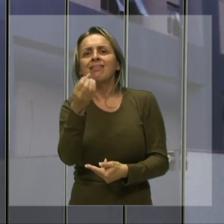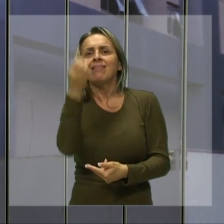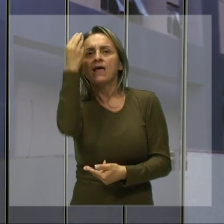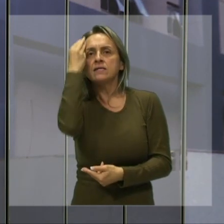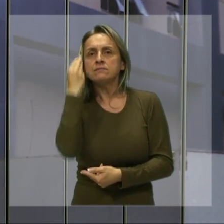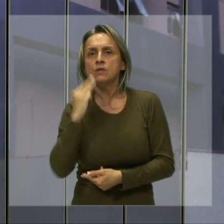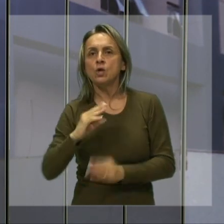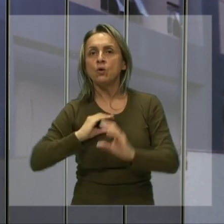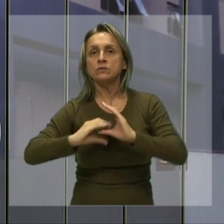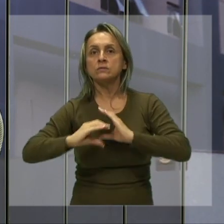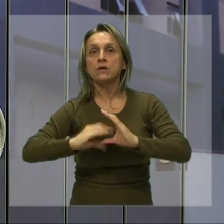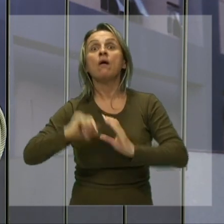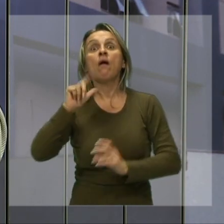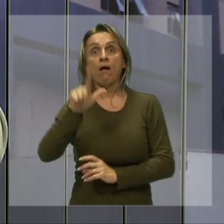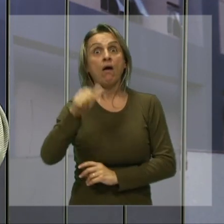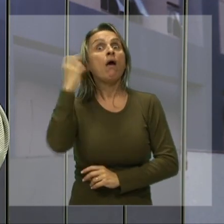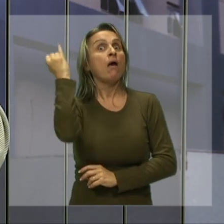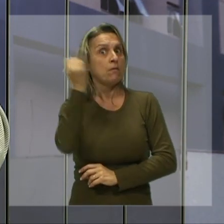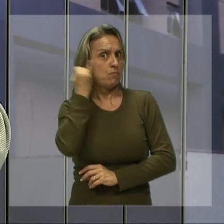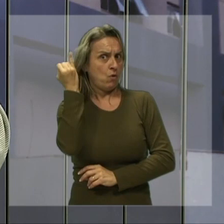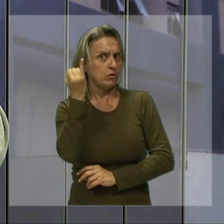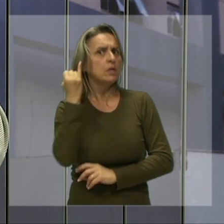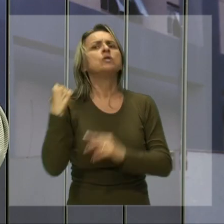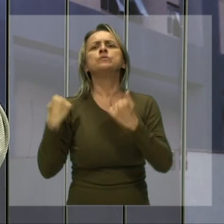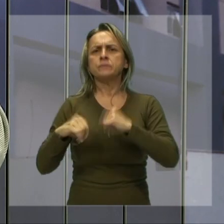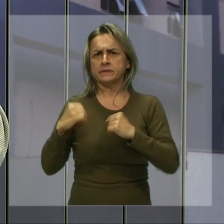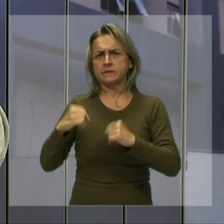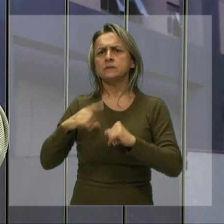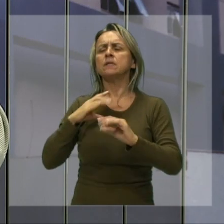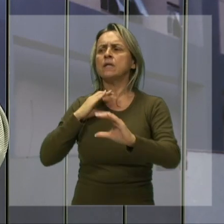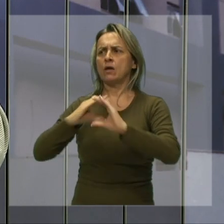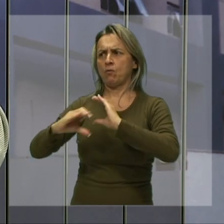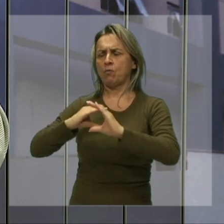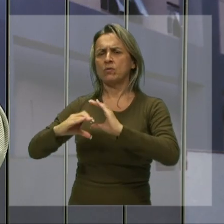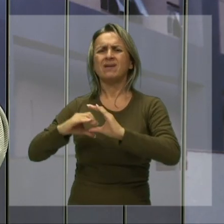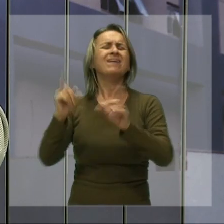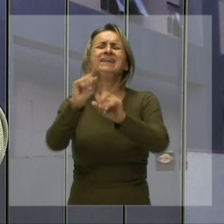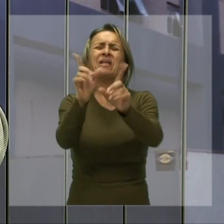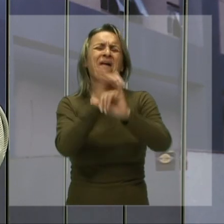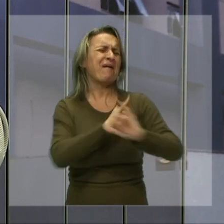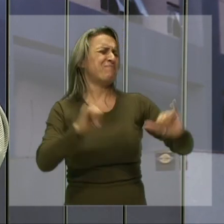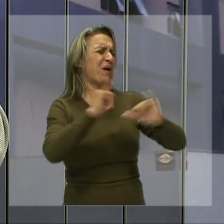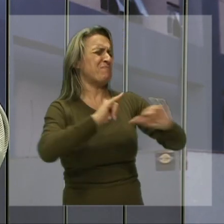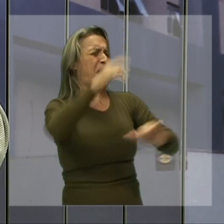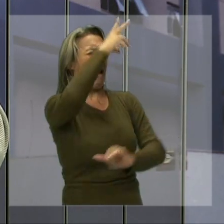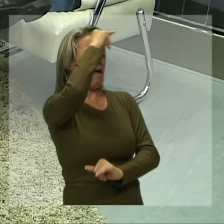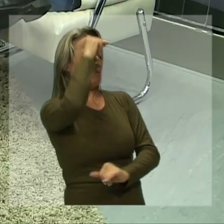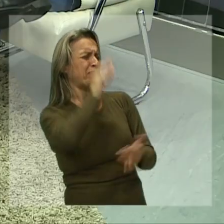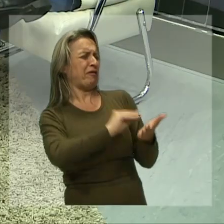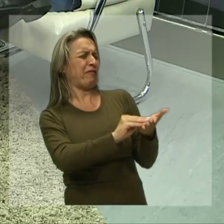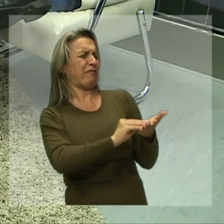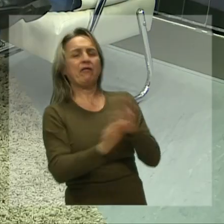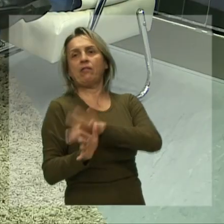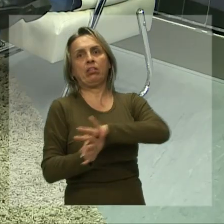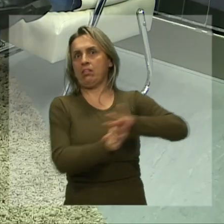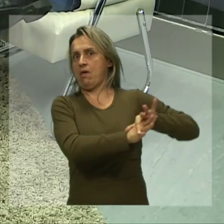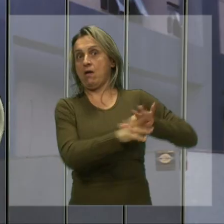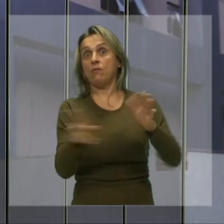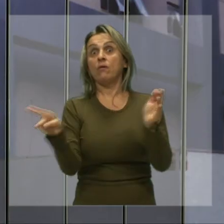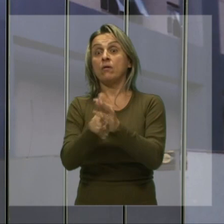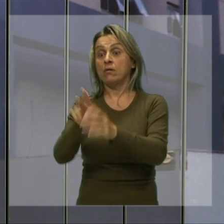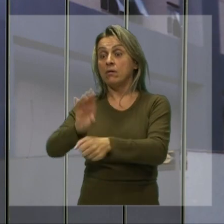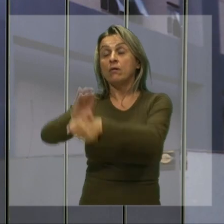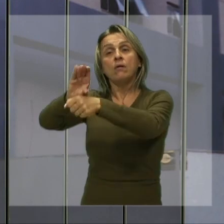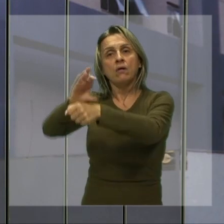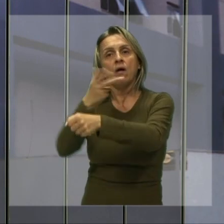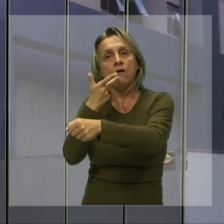importante, tem que ter comunicação dos atos públicos, não é para fazer propaganda de prefeito nem de secretário. A própria Constituição diz